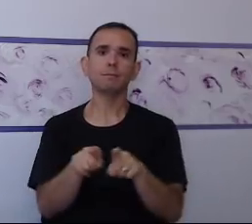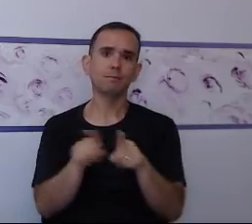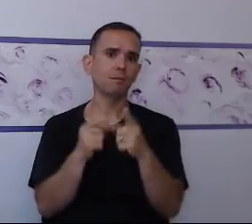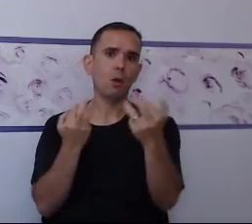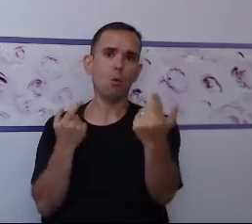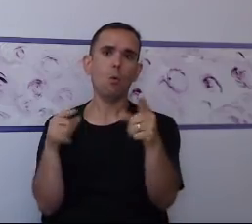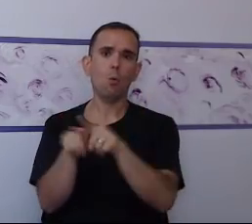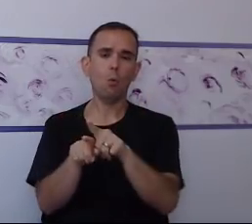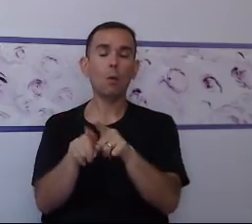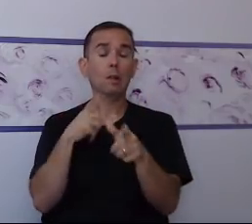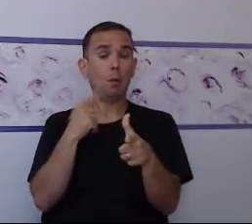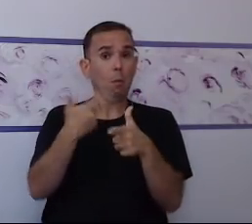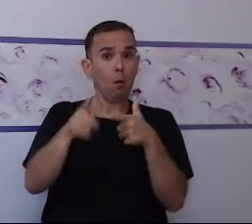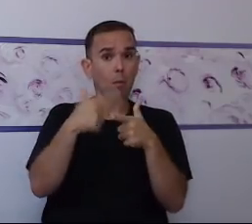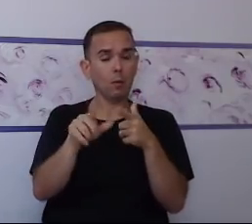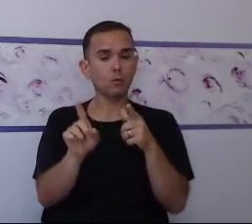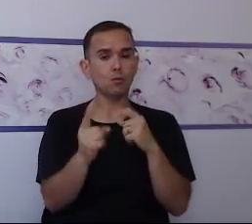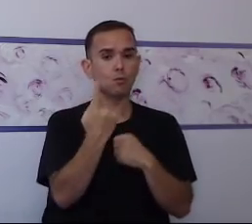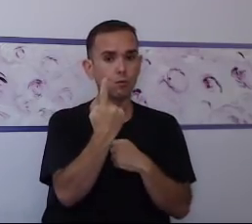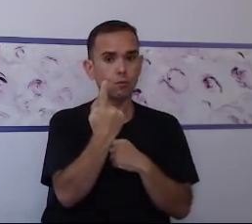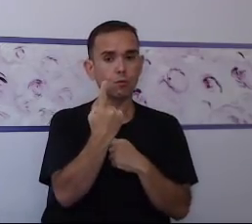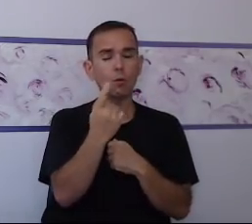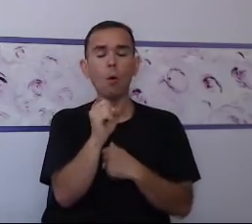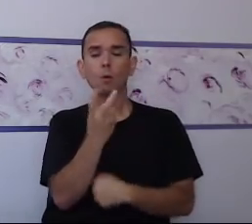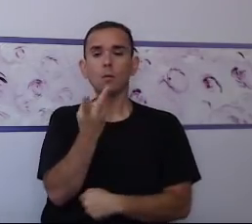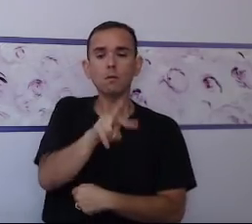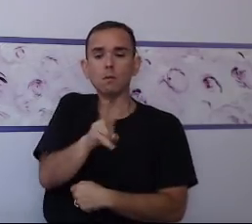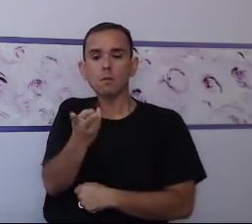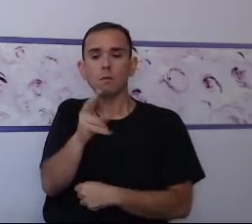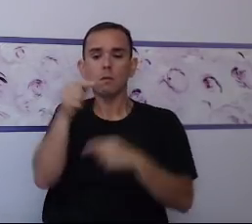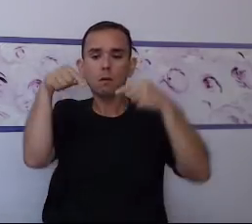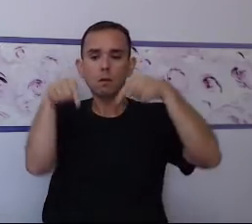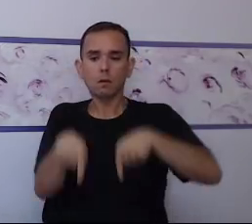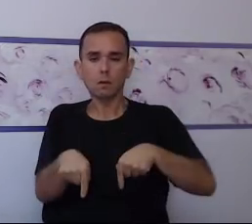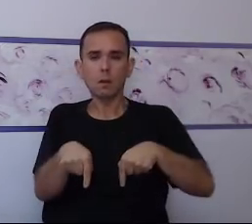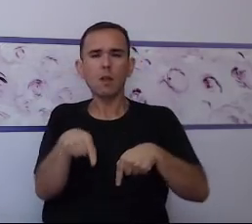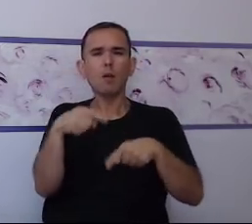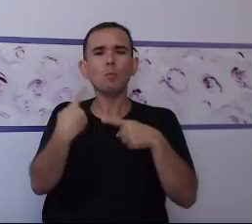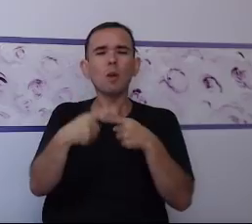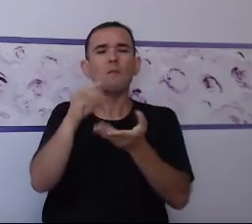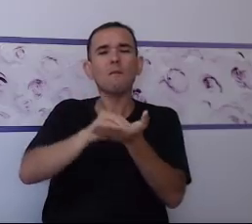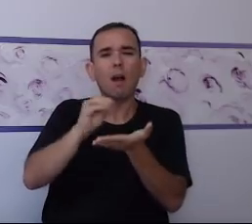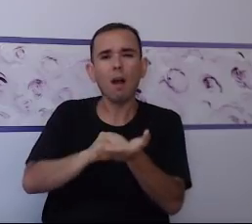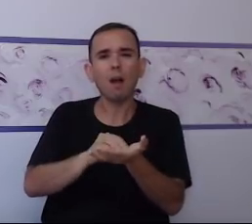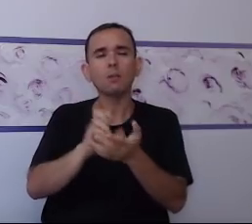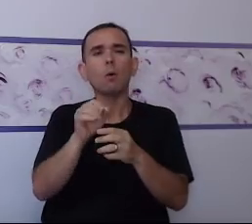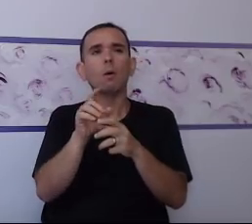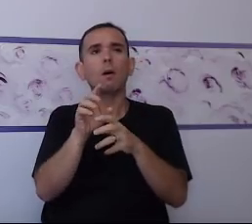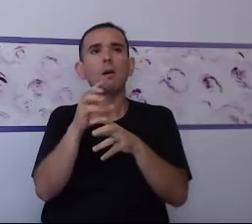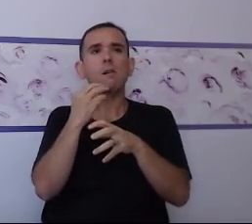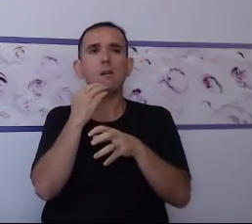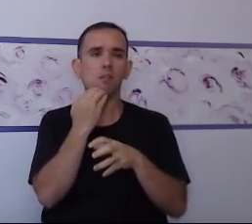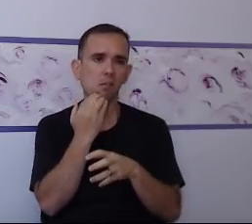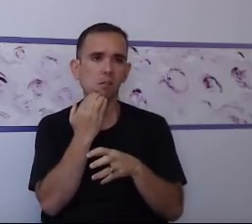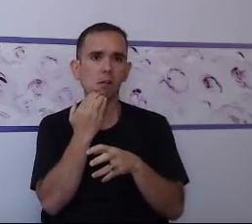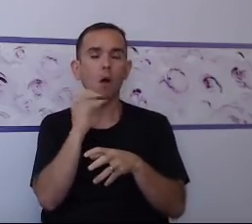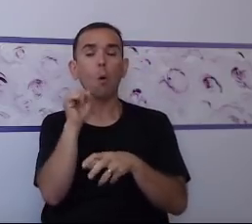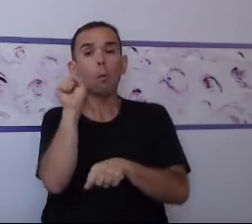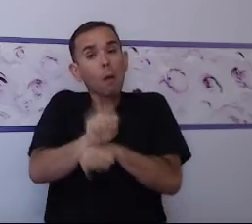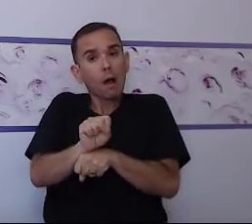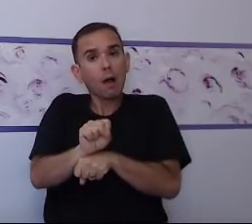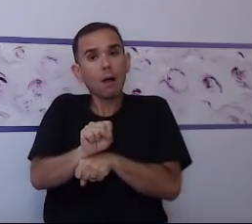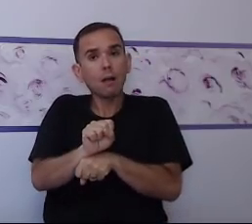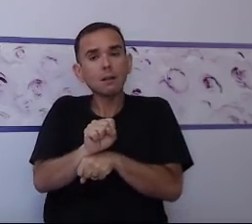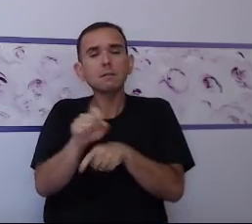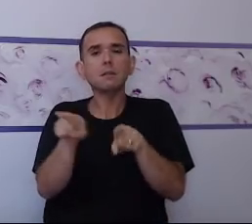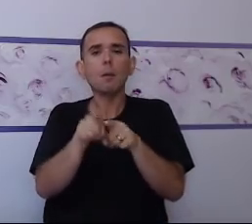o comprometimento de um ou ambos membros inferiores, por ausência, por deformidade, por paralisia,